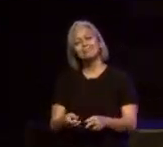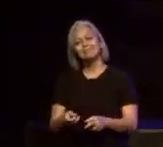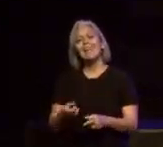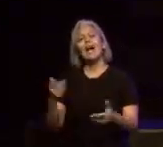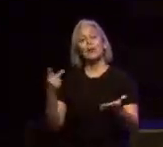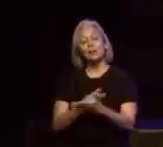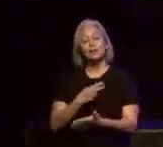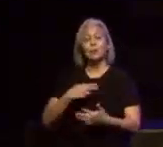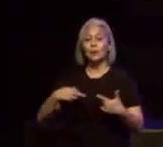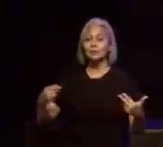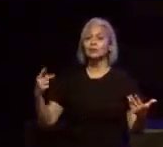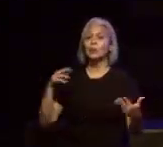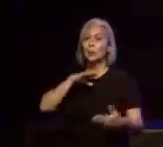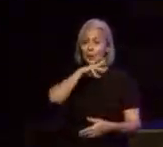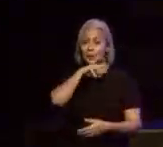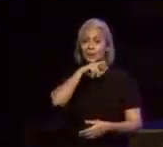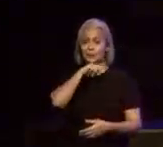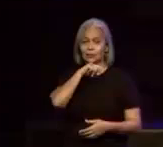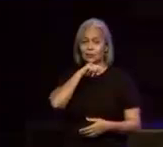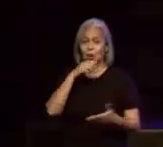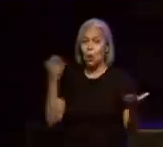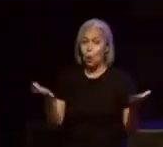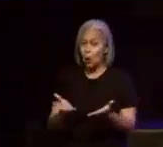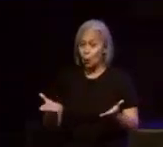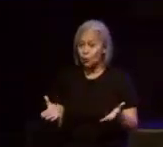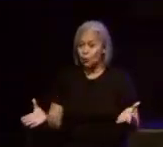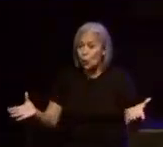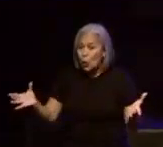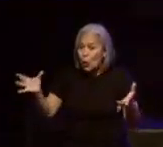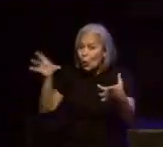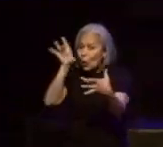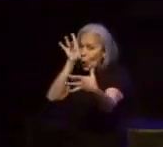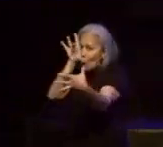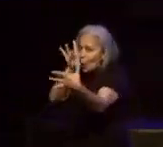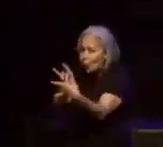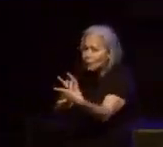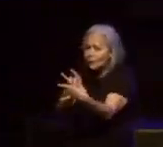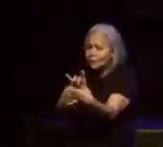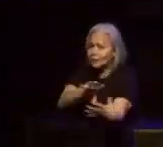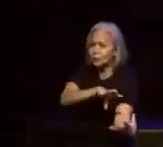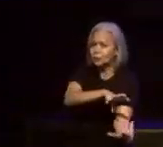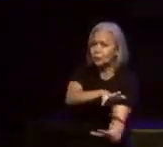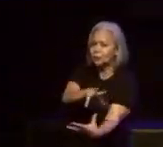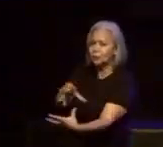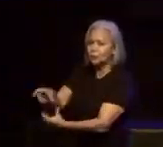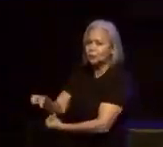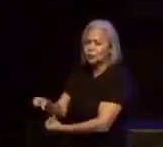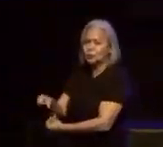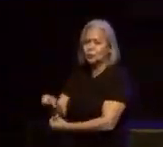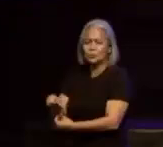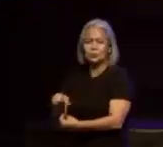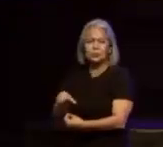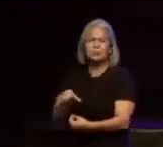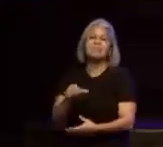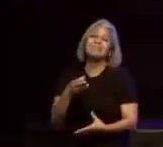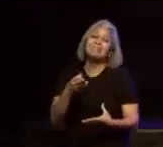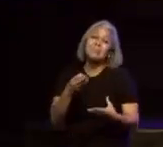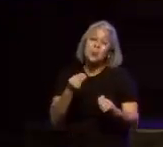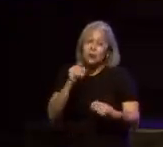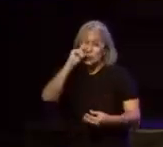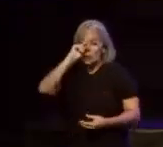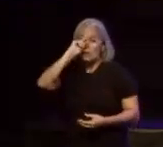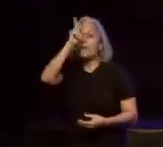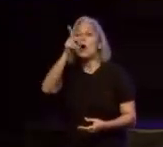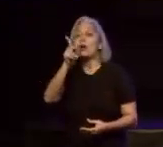de a gente estar conectado nesse mundo de uma forma muito poderosa e muito forte hoje, também faz com que tudo que